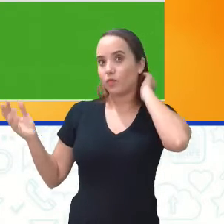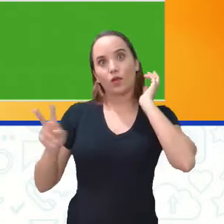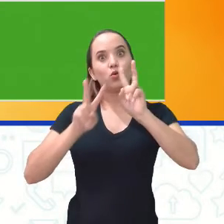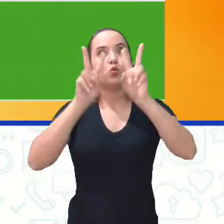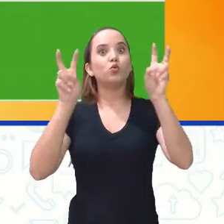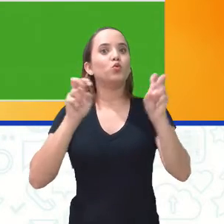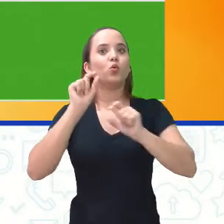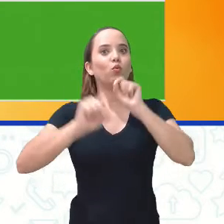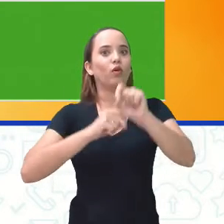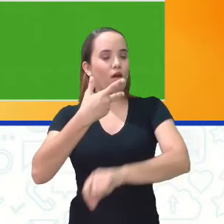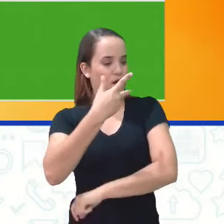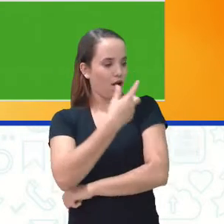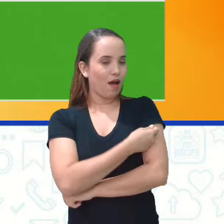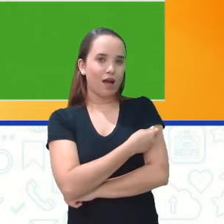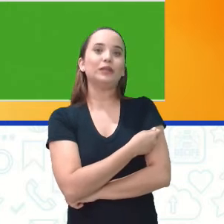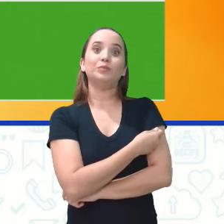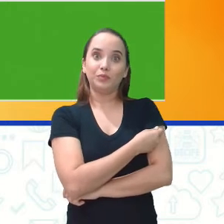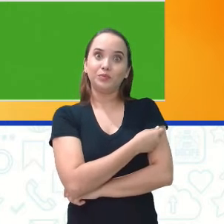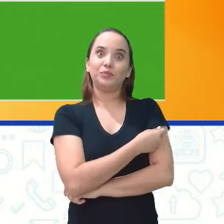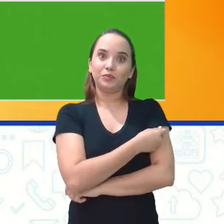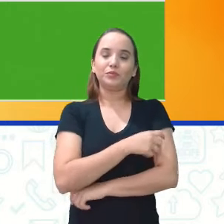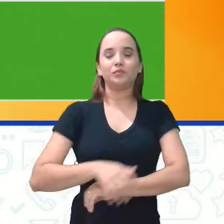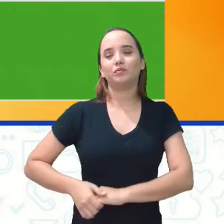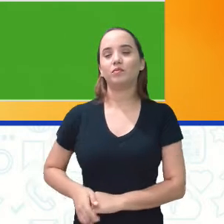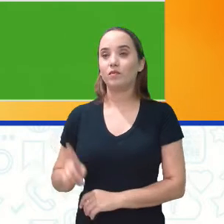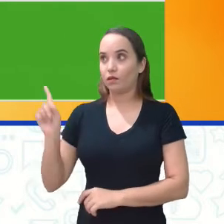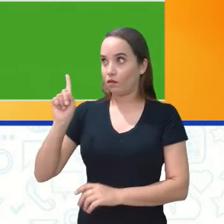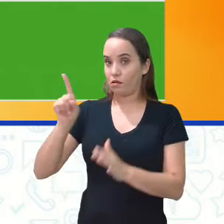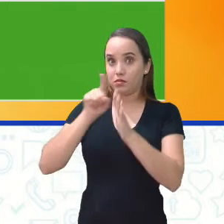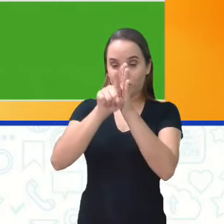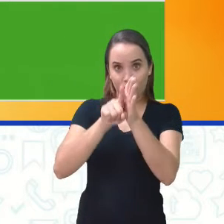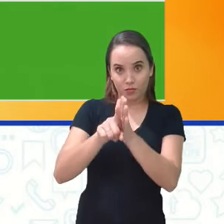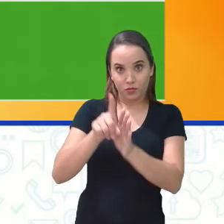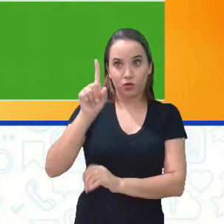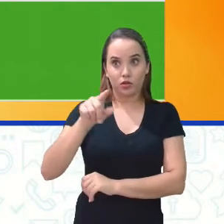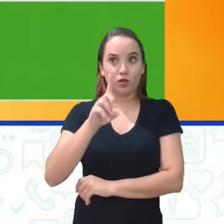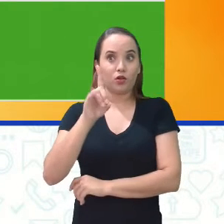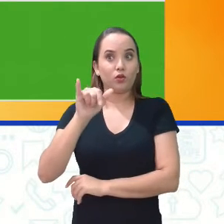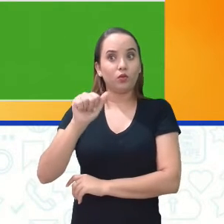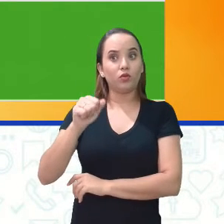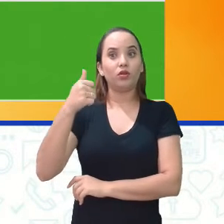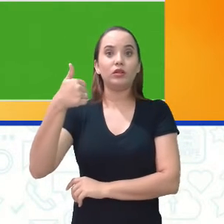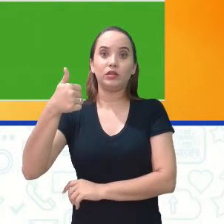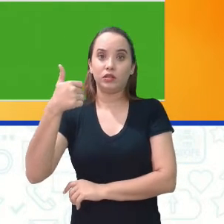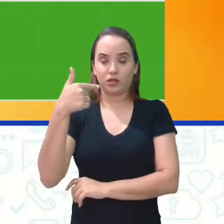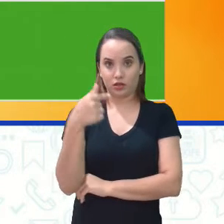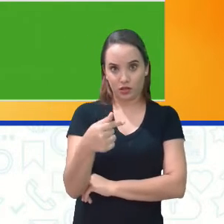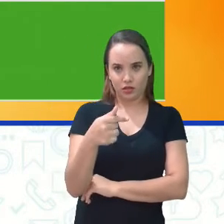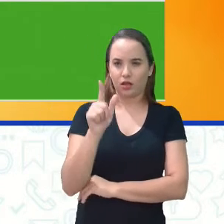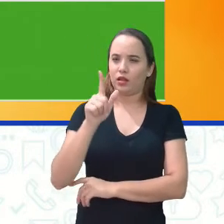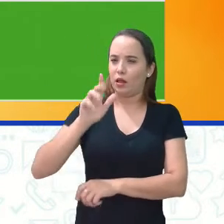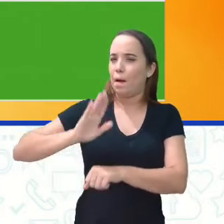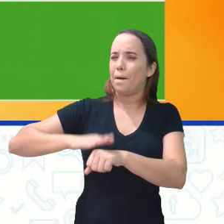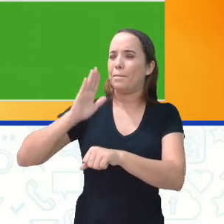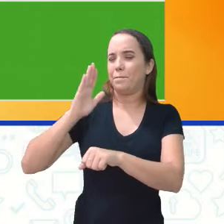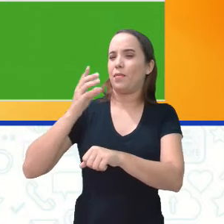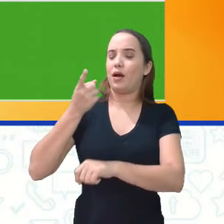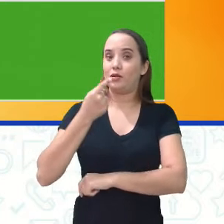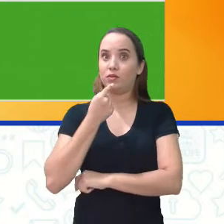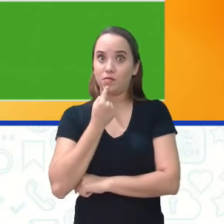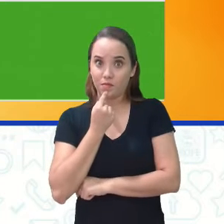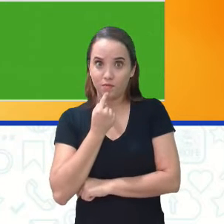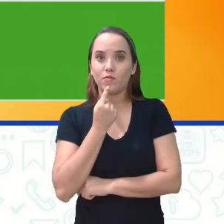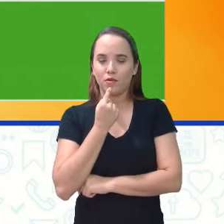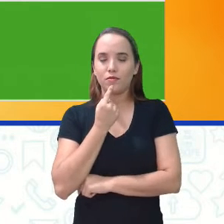né? O vacinômetro. Essa pesquisa que eu fiz foi do dia 17, é o que eu consegui mais recente, né? Do